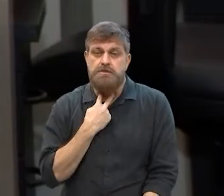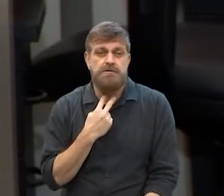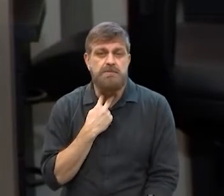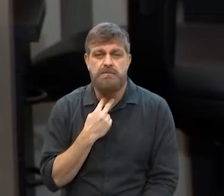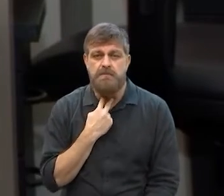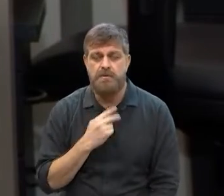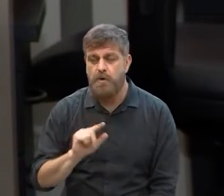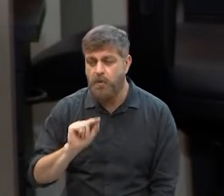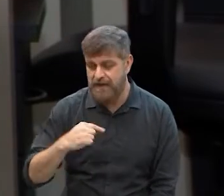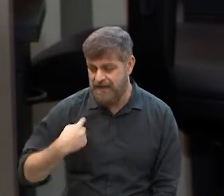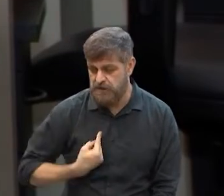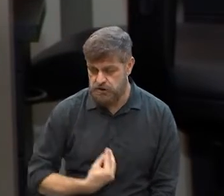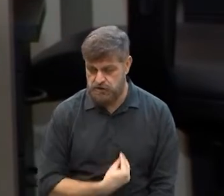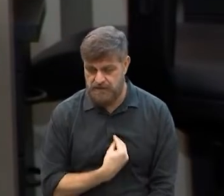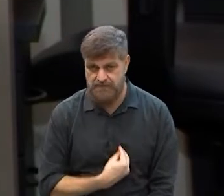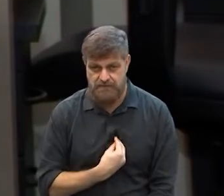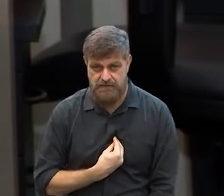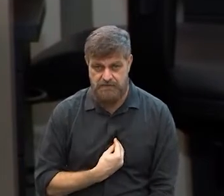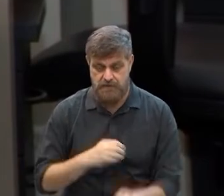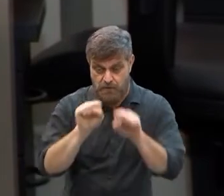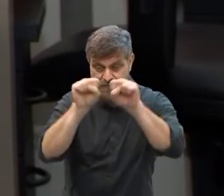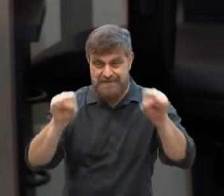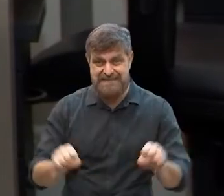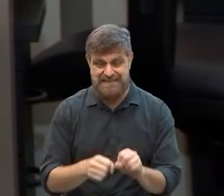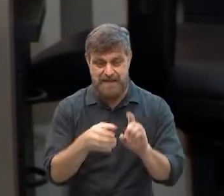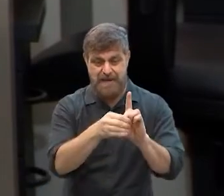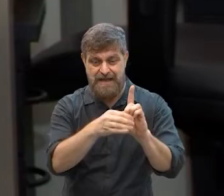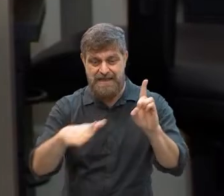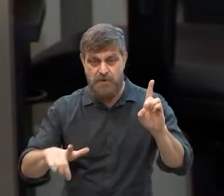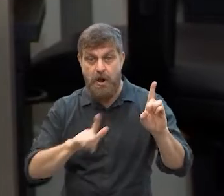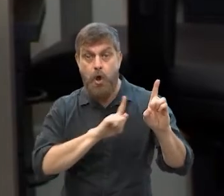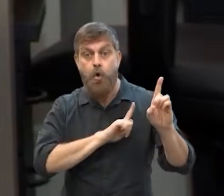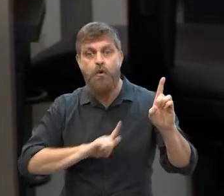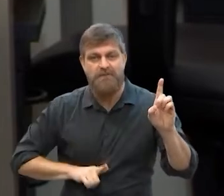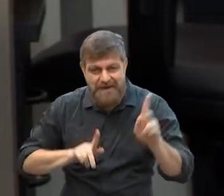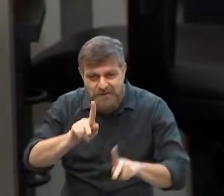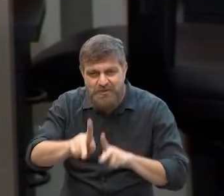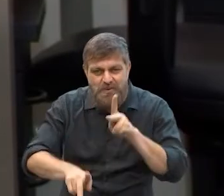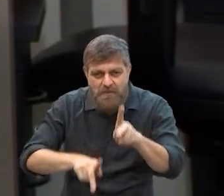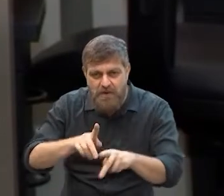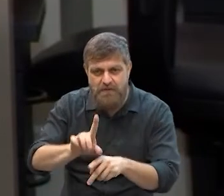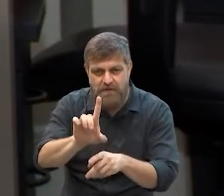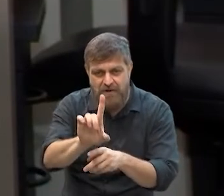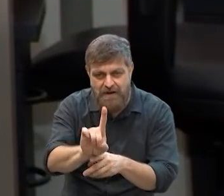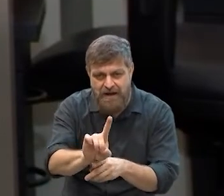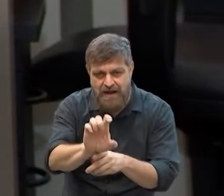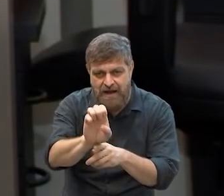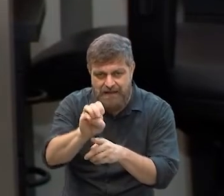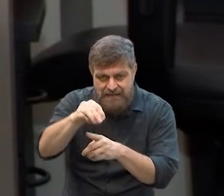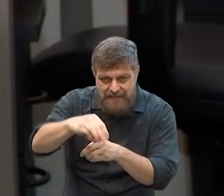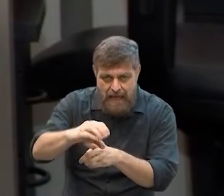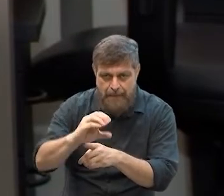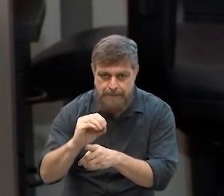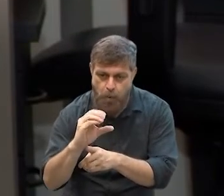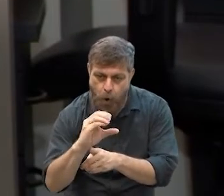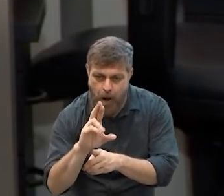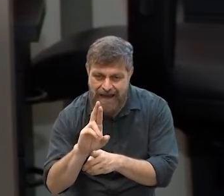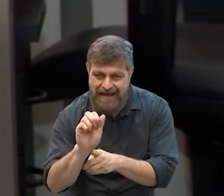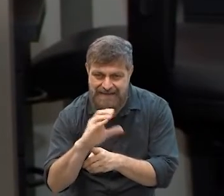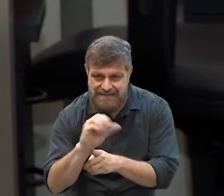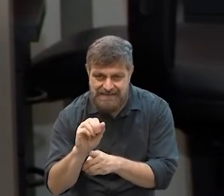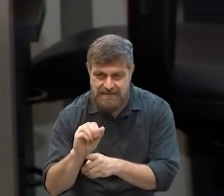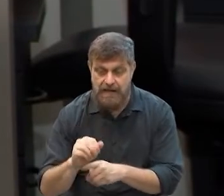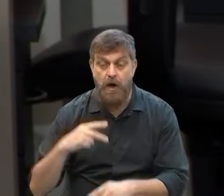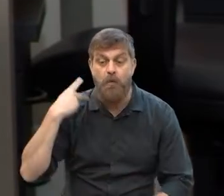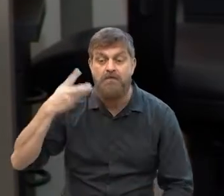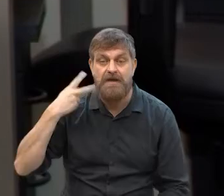podemos, nós vivemos num regime democrático e nós temos uma democracia que é também representativa. Então,